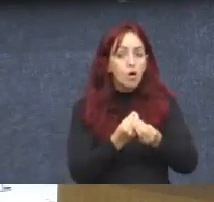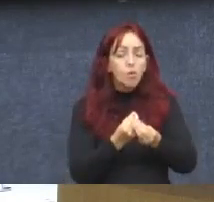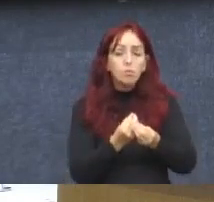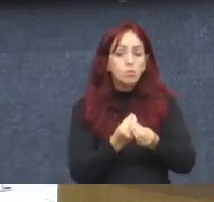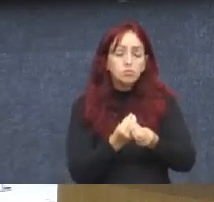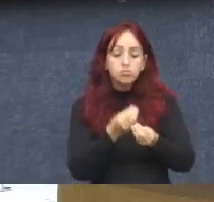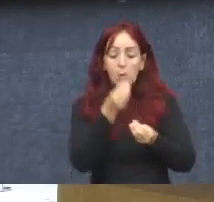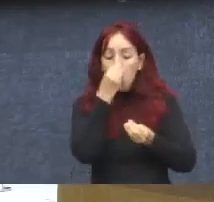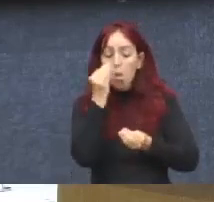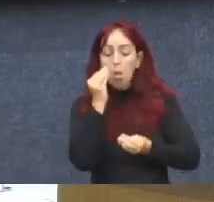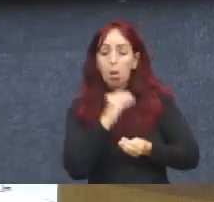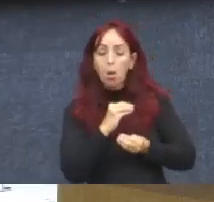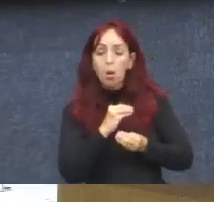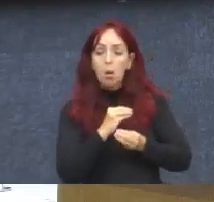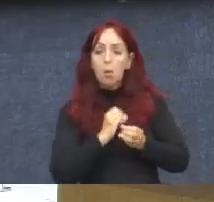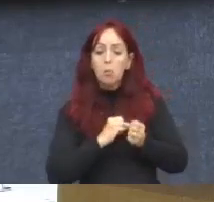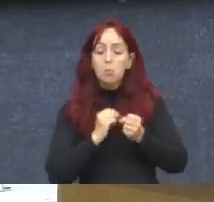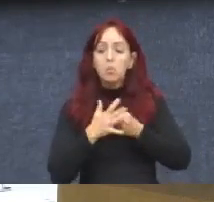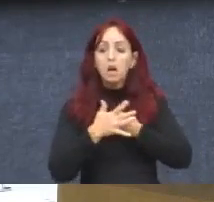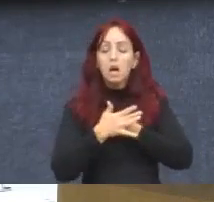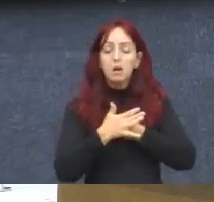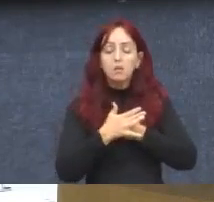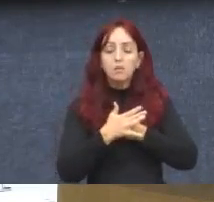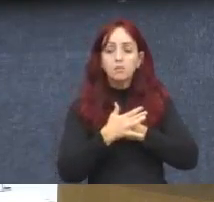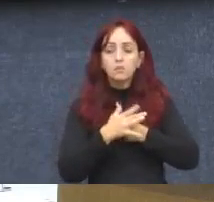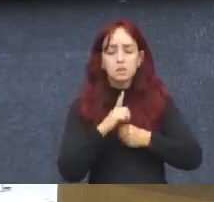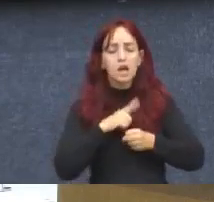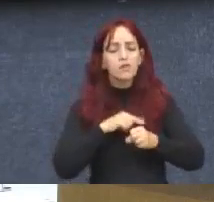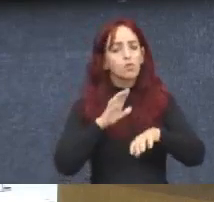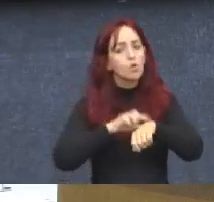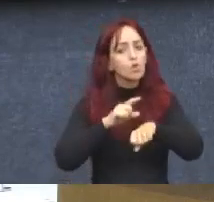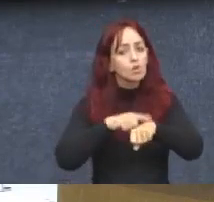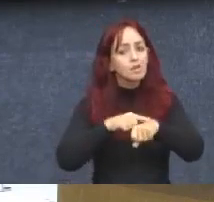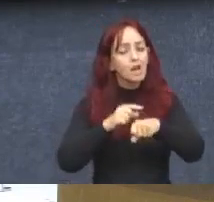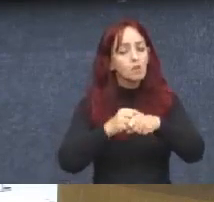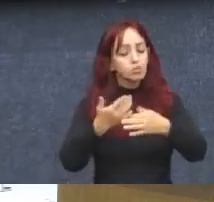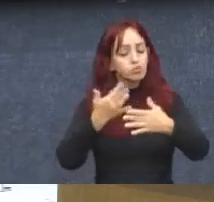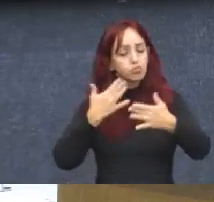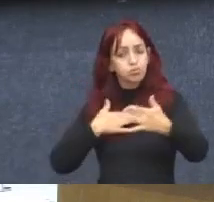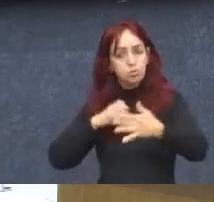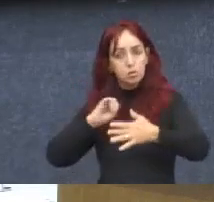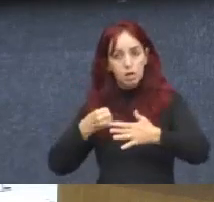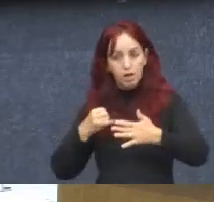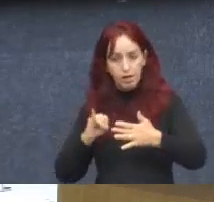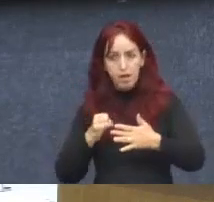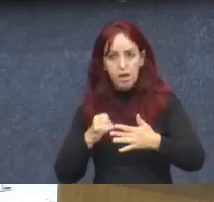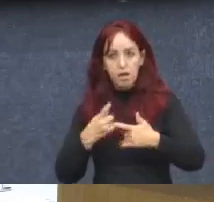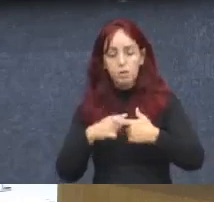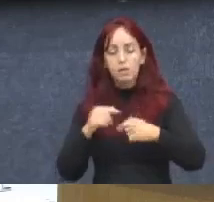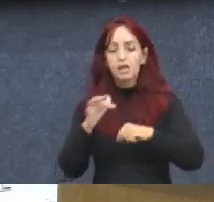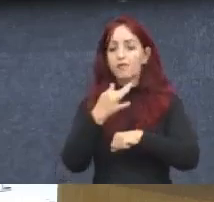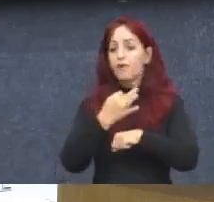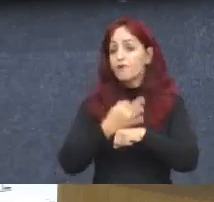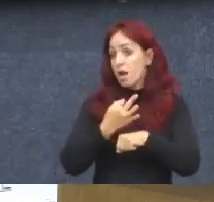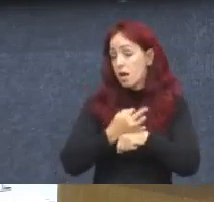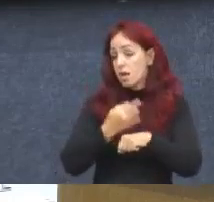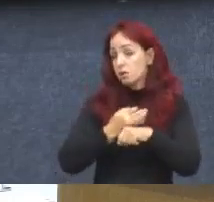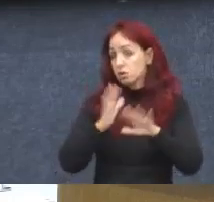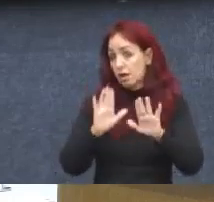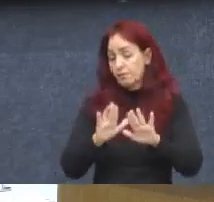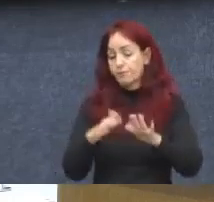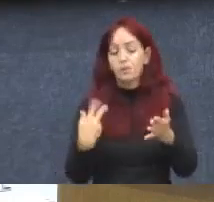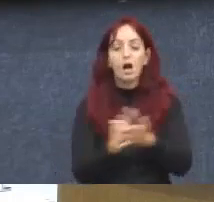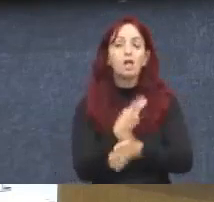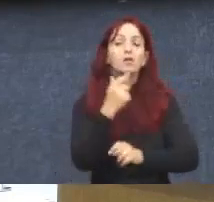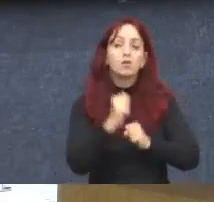janeiro. Em 31 dias daquele mês, já foi possível fazer muita coisa, como, por exemplo, abrir as portas